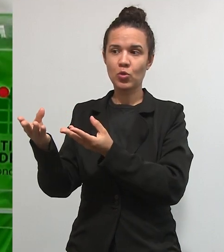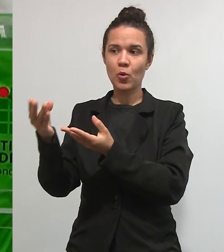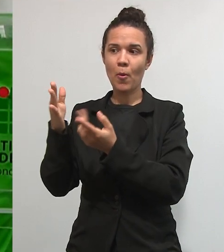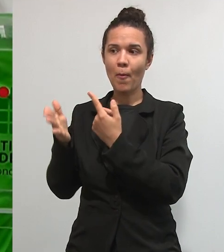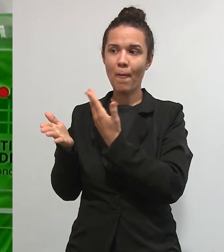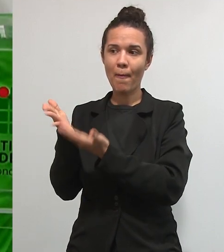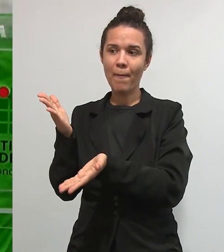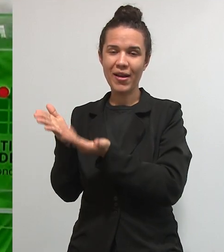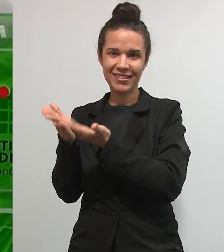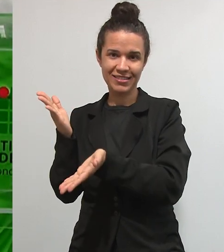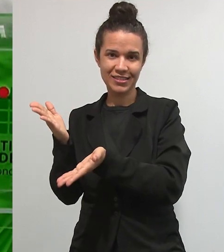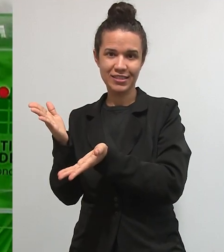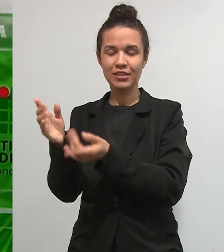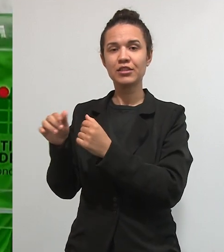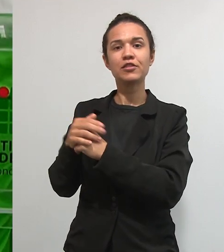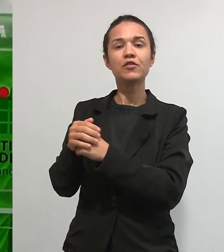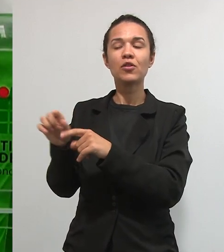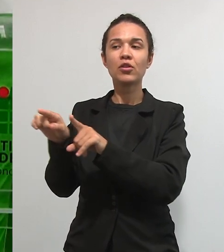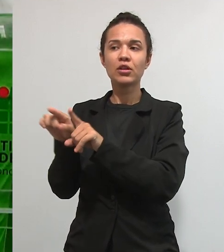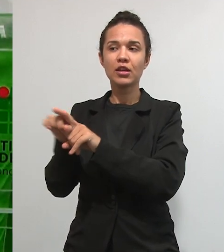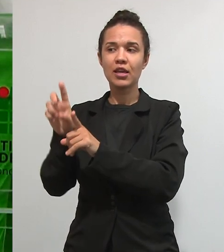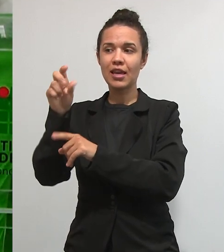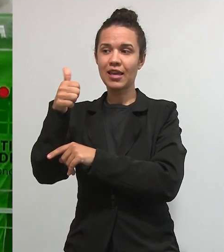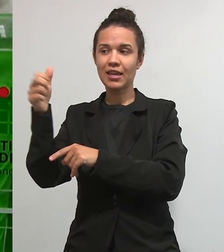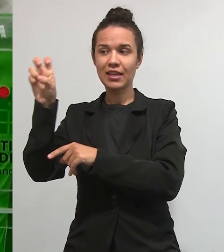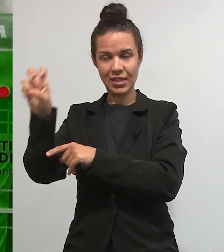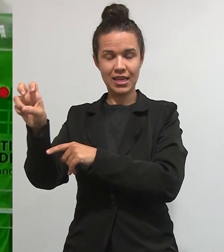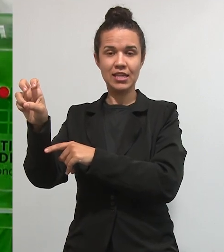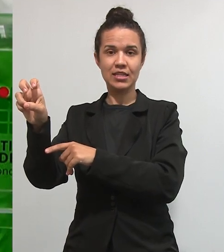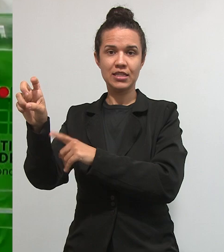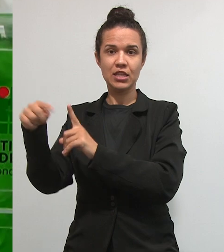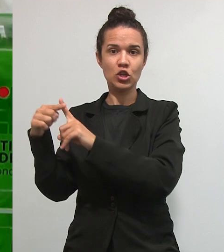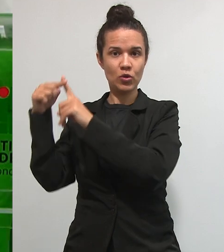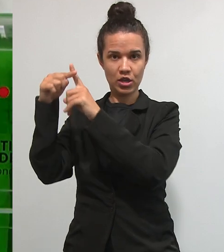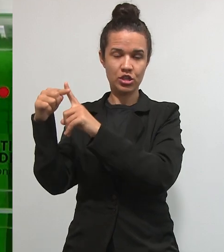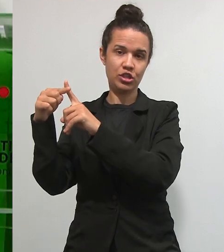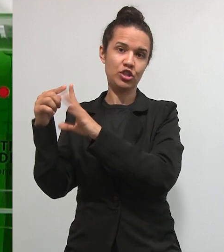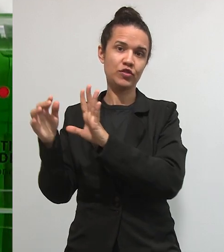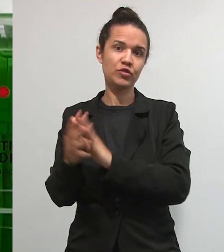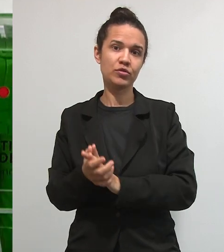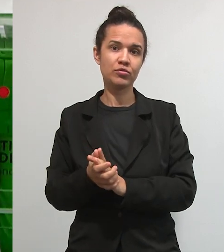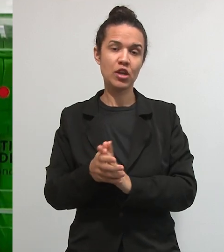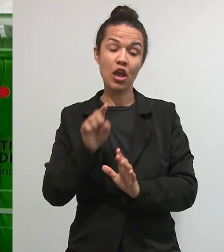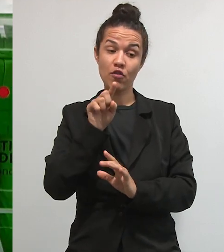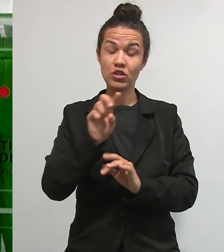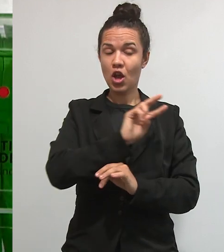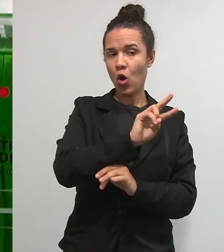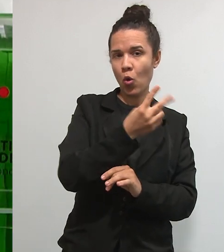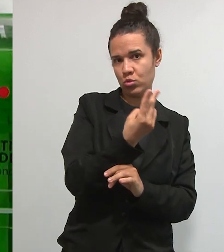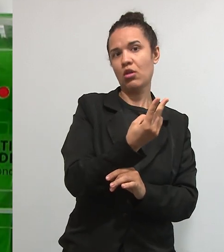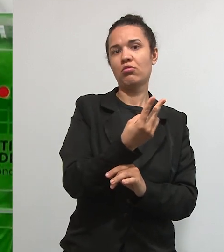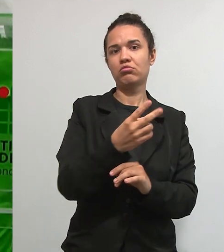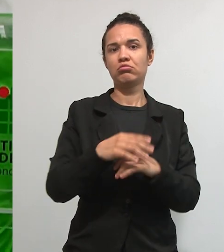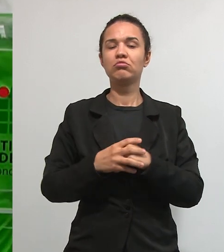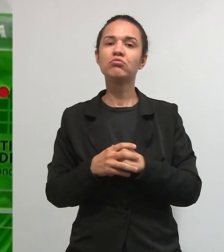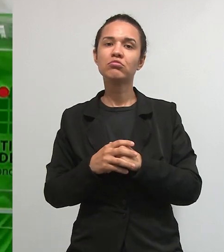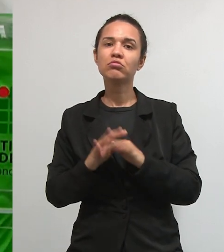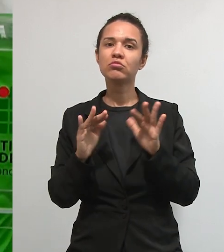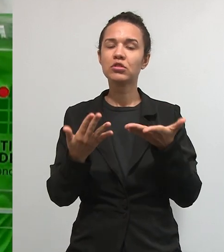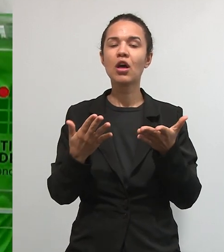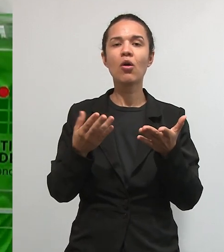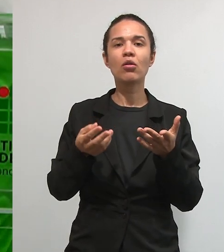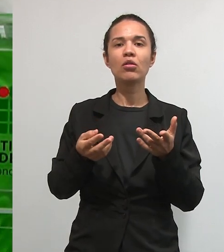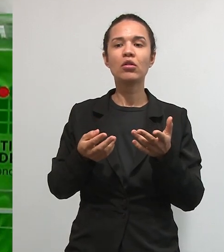entrando com a ação, que espera receber esse dinheiro, vai lançar 15 mil no ativo e 50 no passivo,